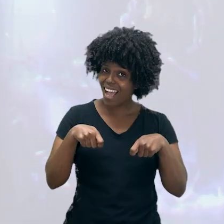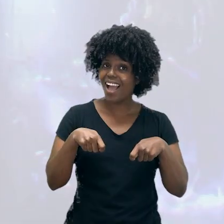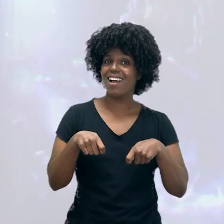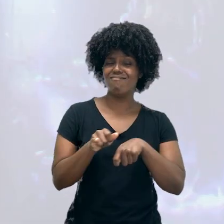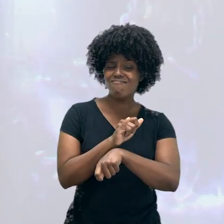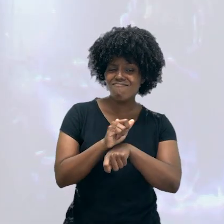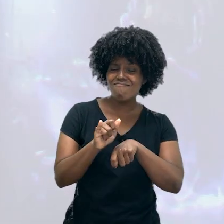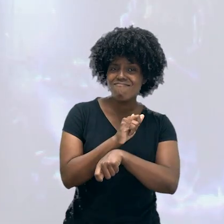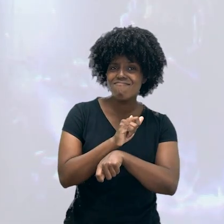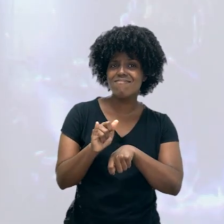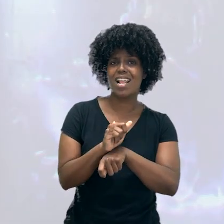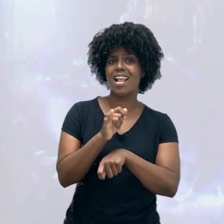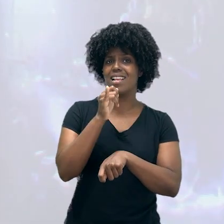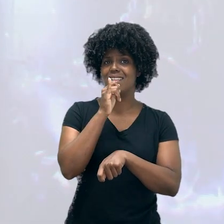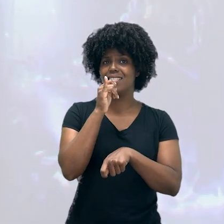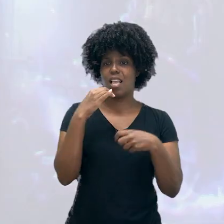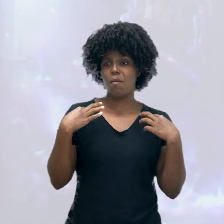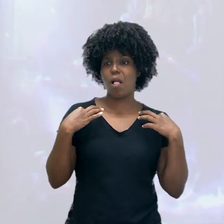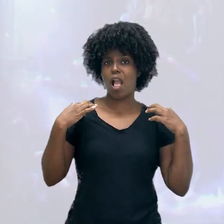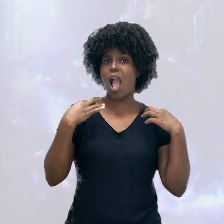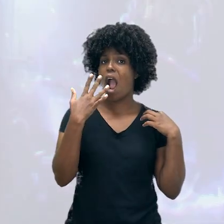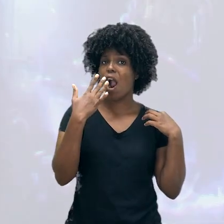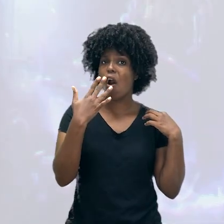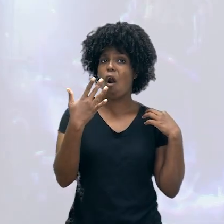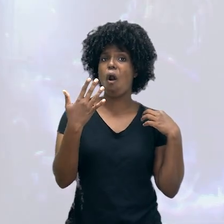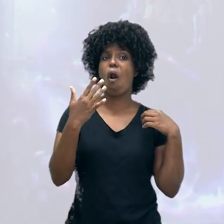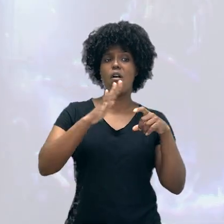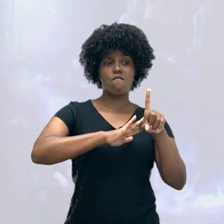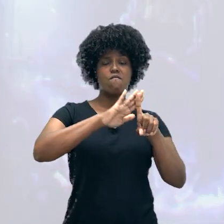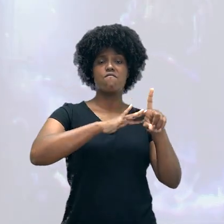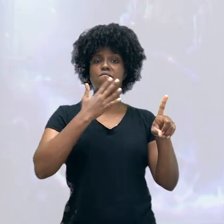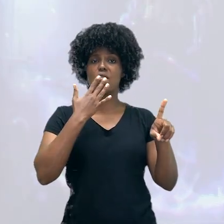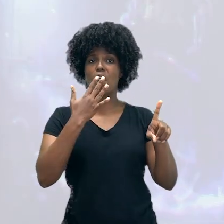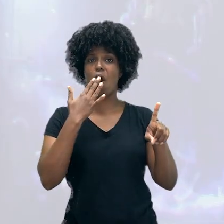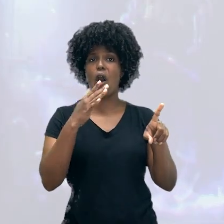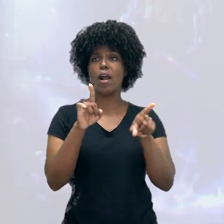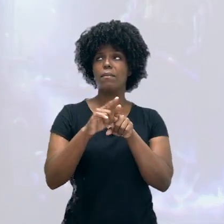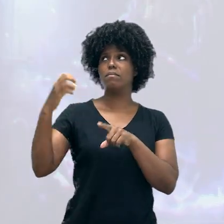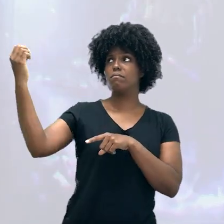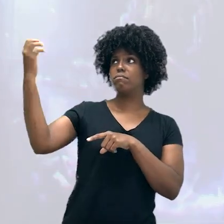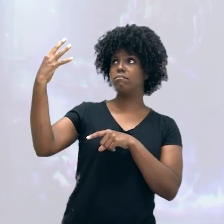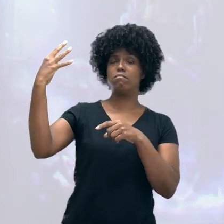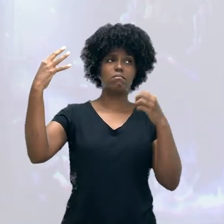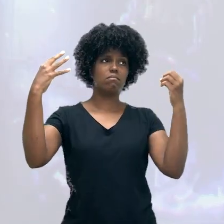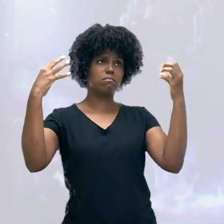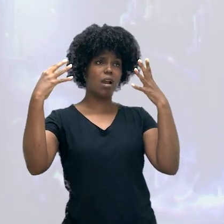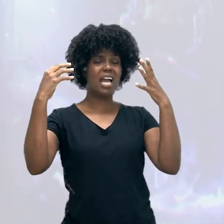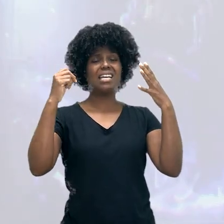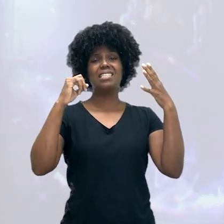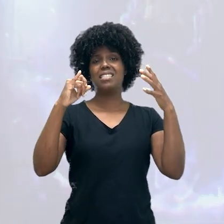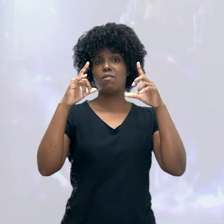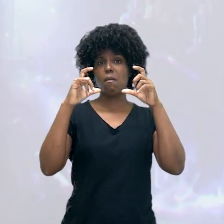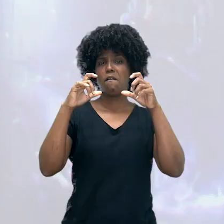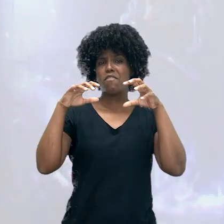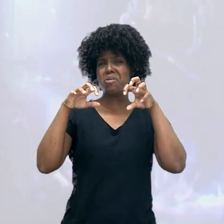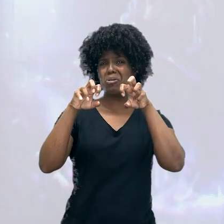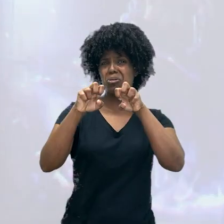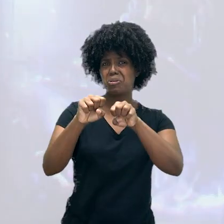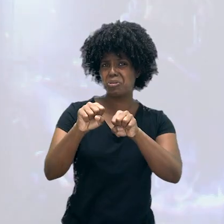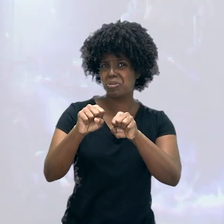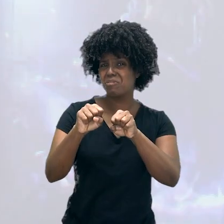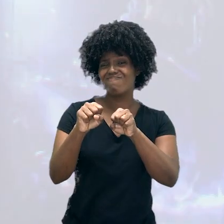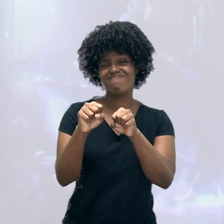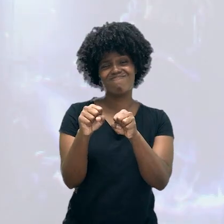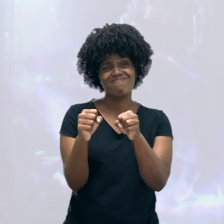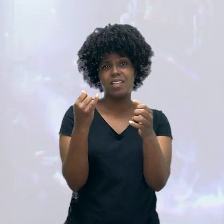né? Acho que isso é o principal. Então, a cor da roupa, a cor do fundo, a iluminação que você tem, se for uma foto